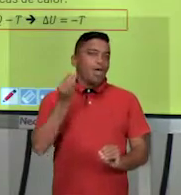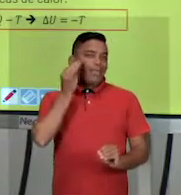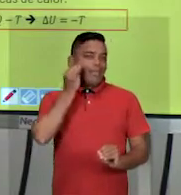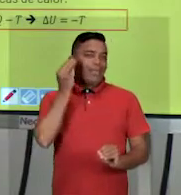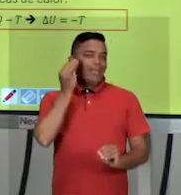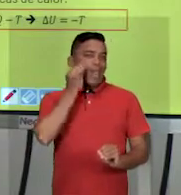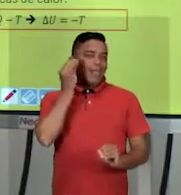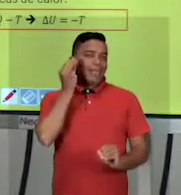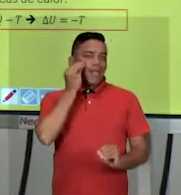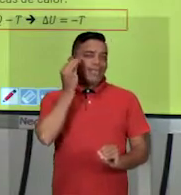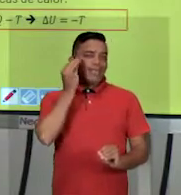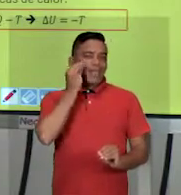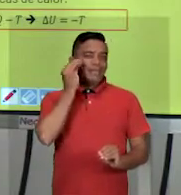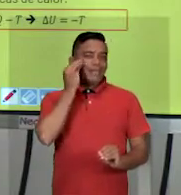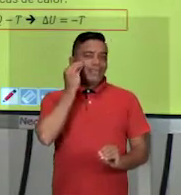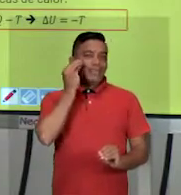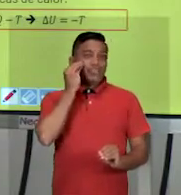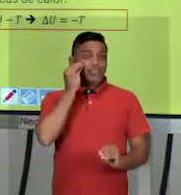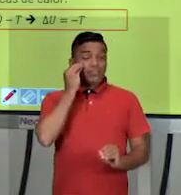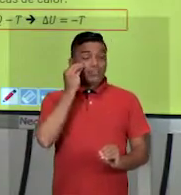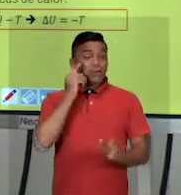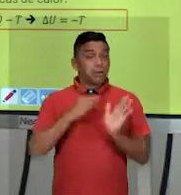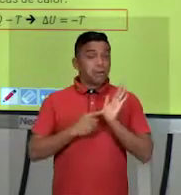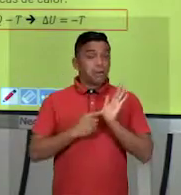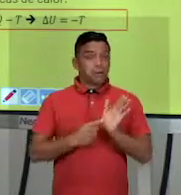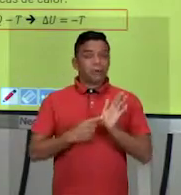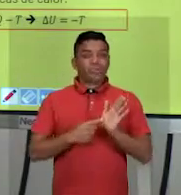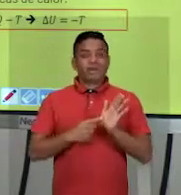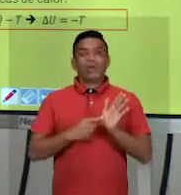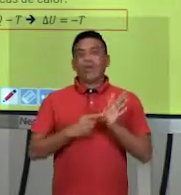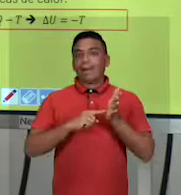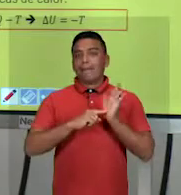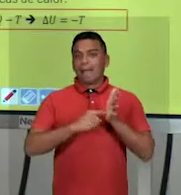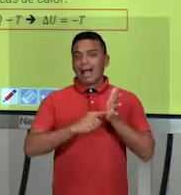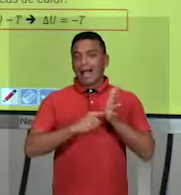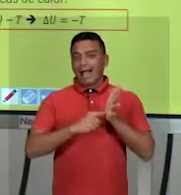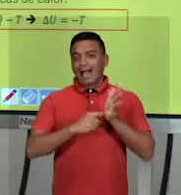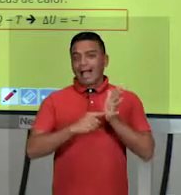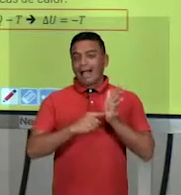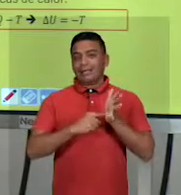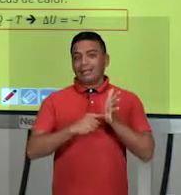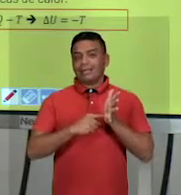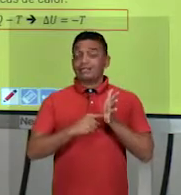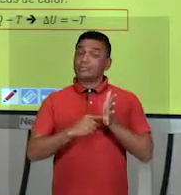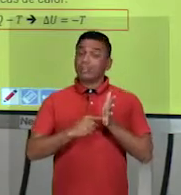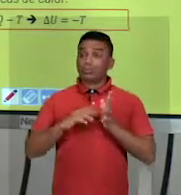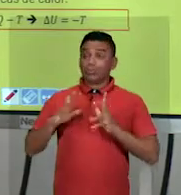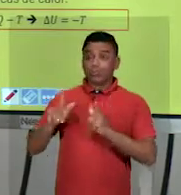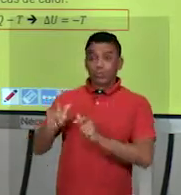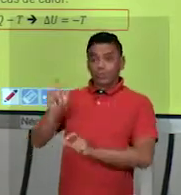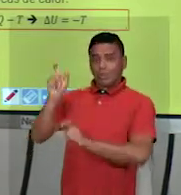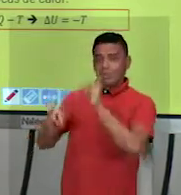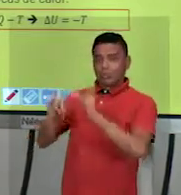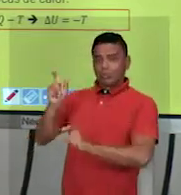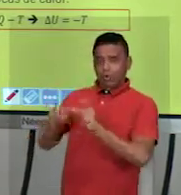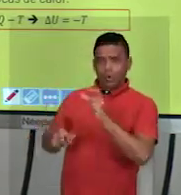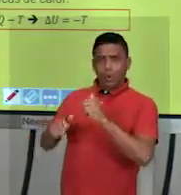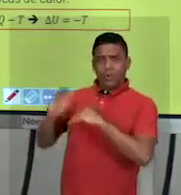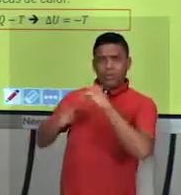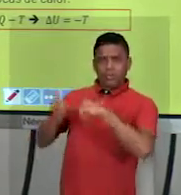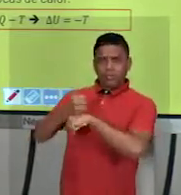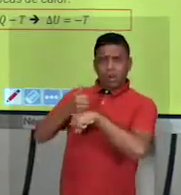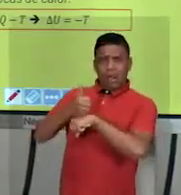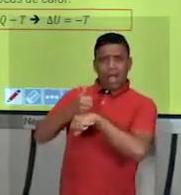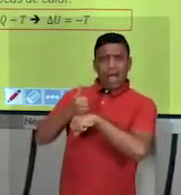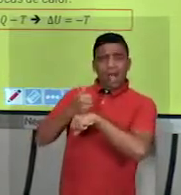tentativas de construir máquinas. Todas as pessoas que construíram máquinas que vão ser trabalhadas daqui